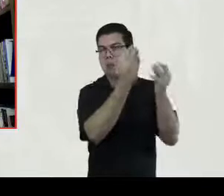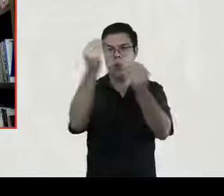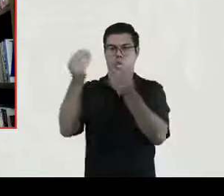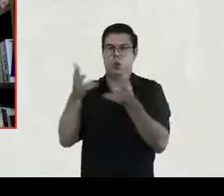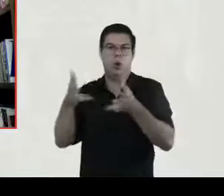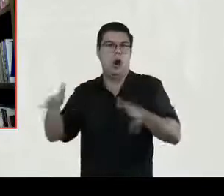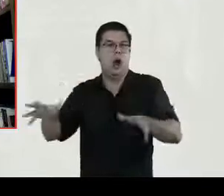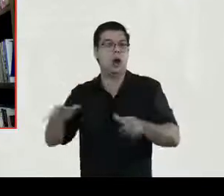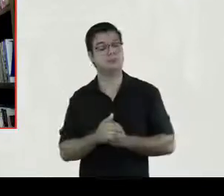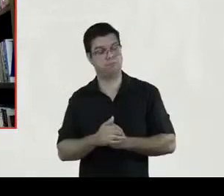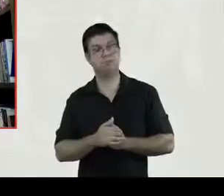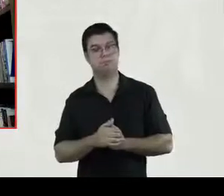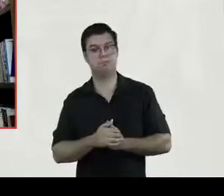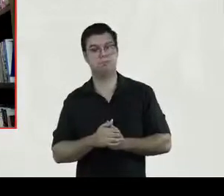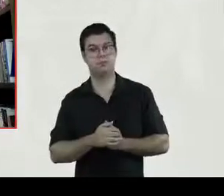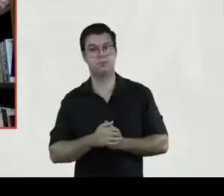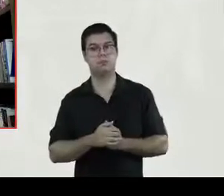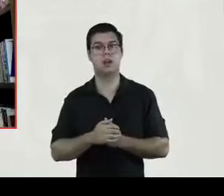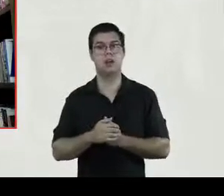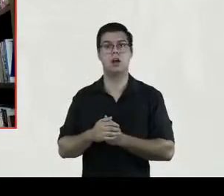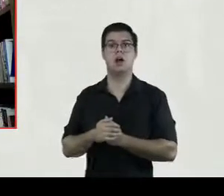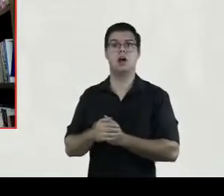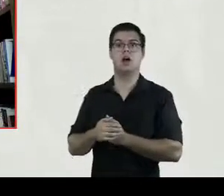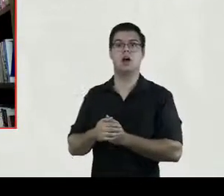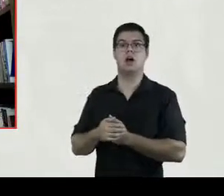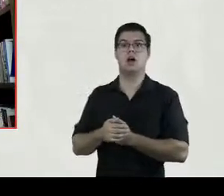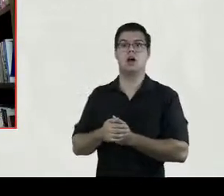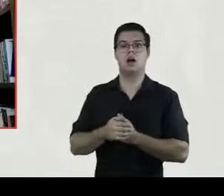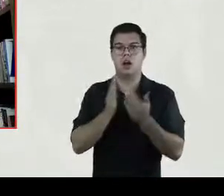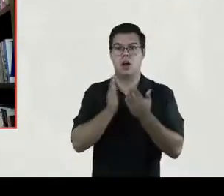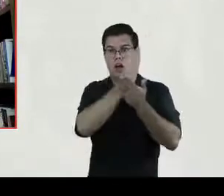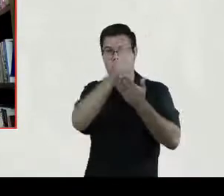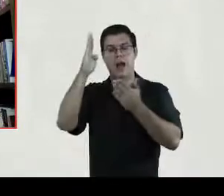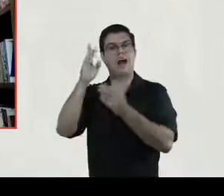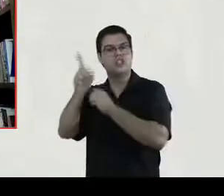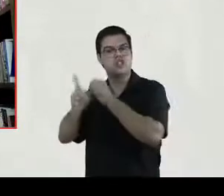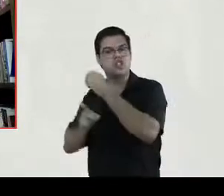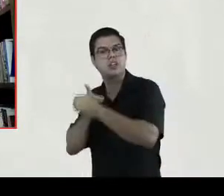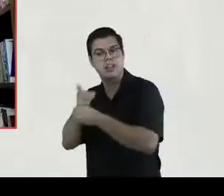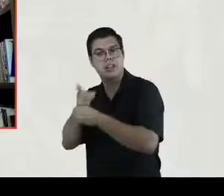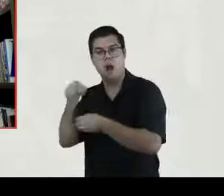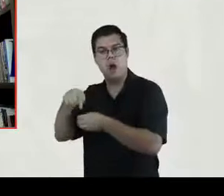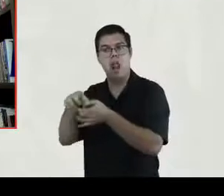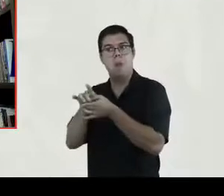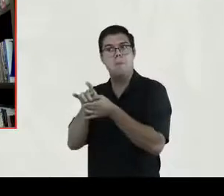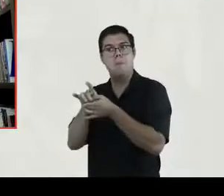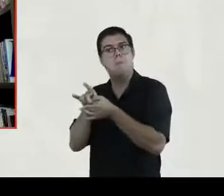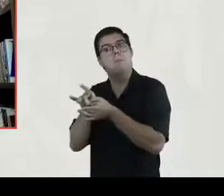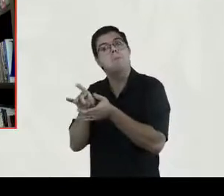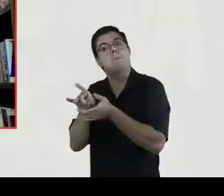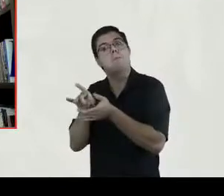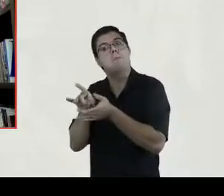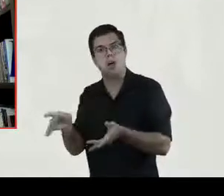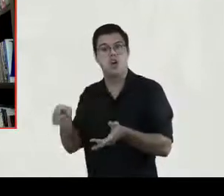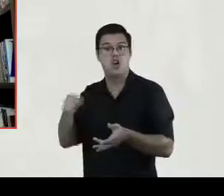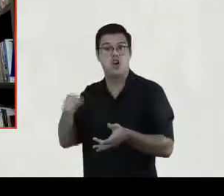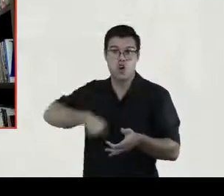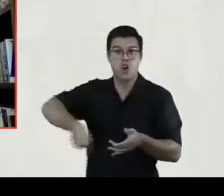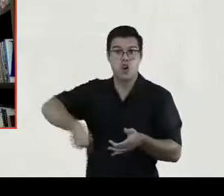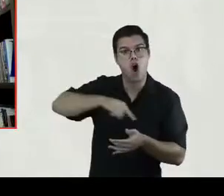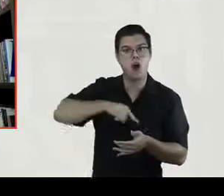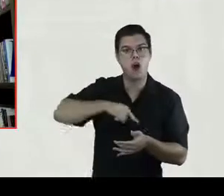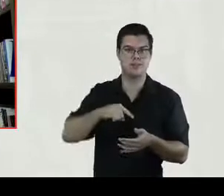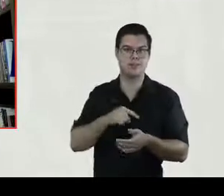Então, as humanidades digitais, elas garantem ou possibilitam, elas não garantem nada, mas elas possibilitam que nós, pesquisadores